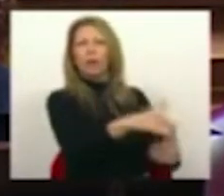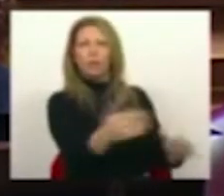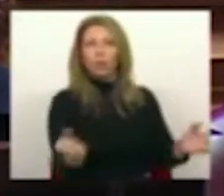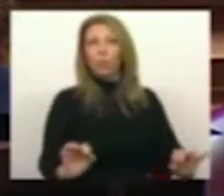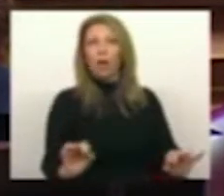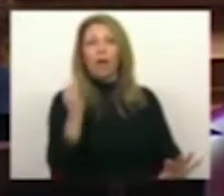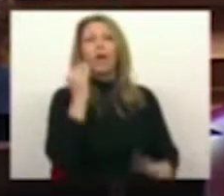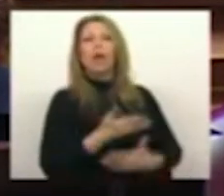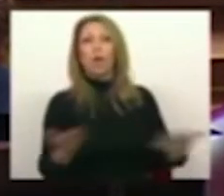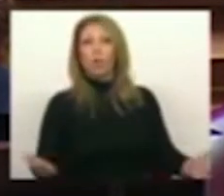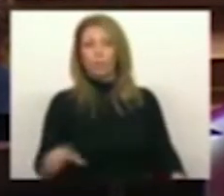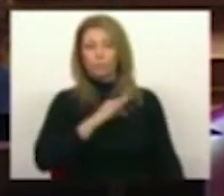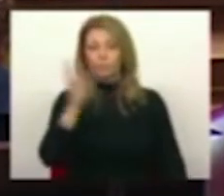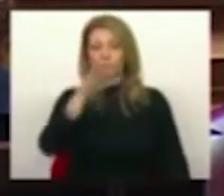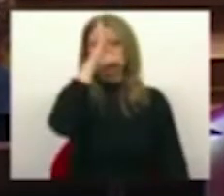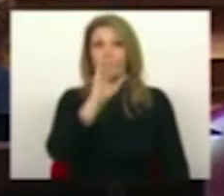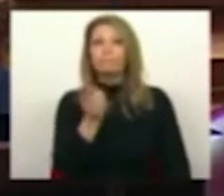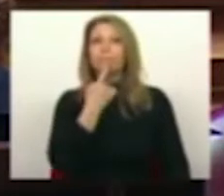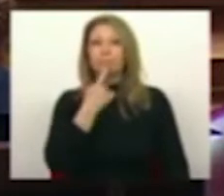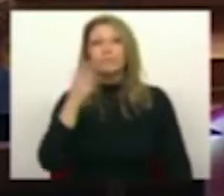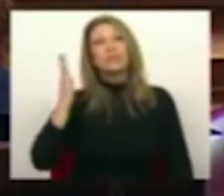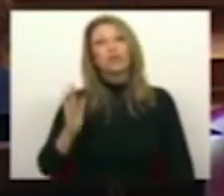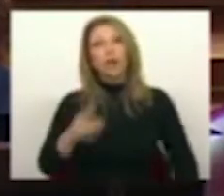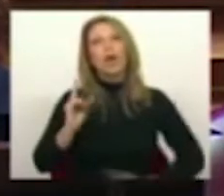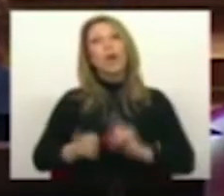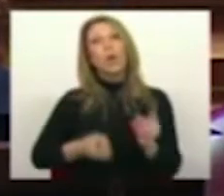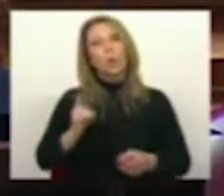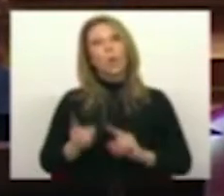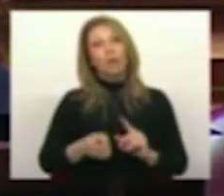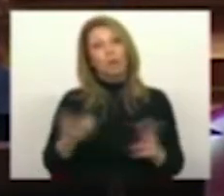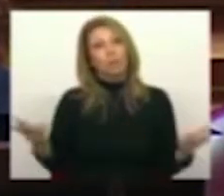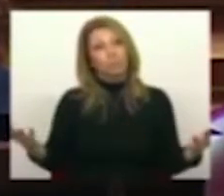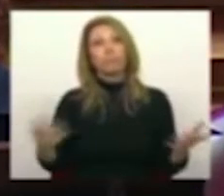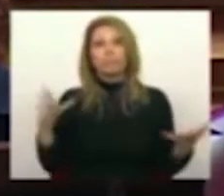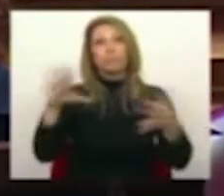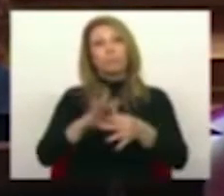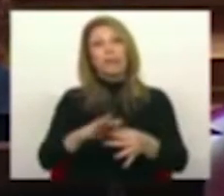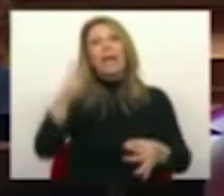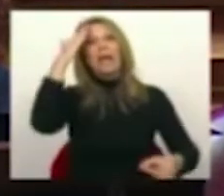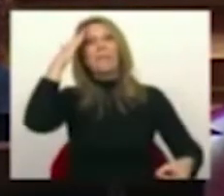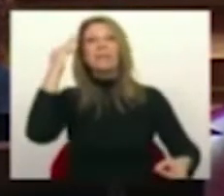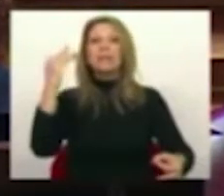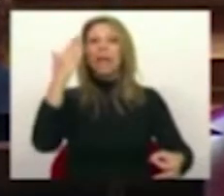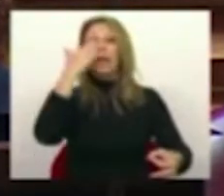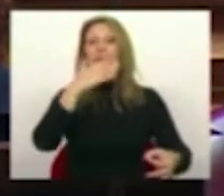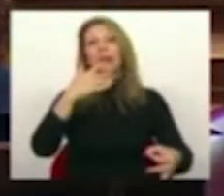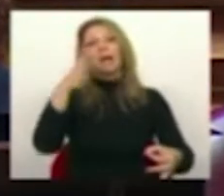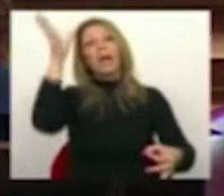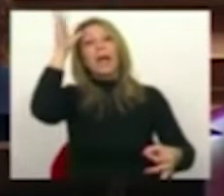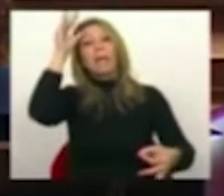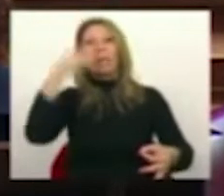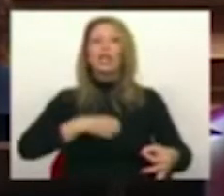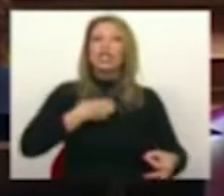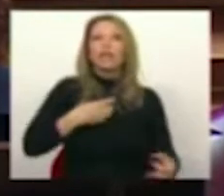já percebemos que há aqui alguma alusão àquilo que possa ser a capacidade de senciência dos animais. Resta-nos saber se o Governo conhece ou não os reais